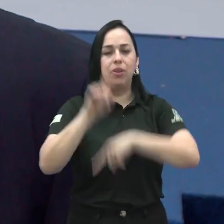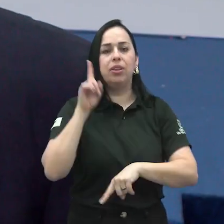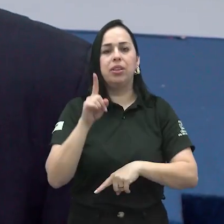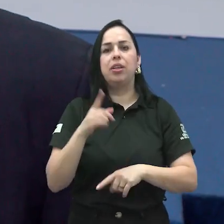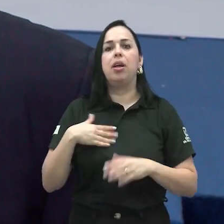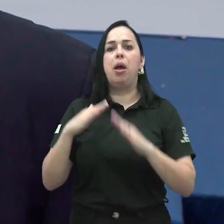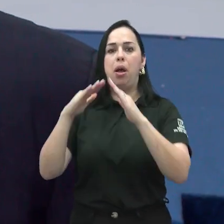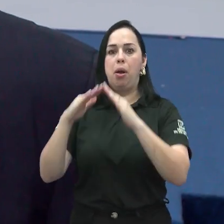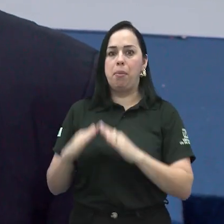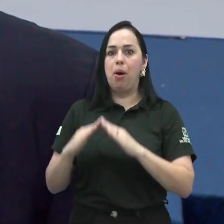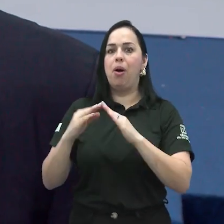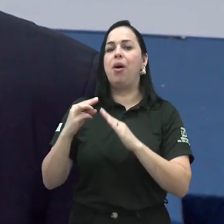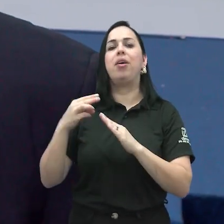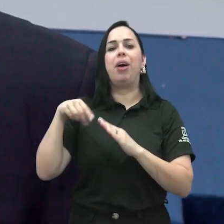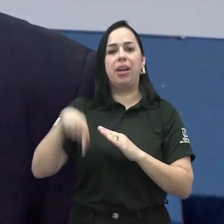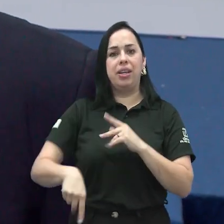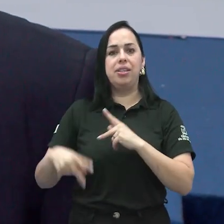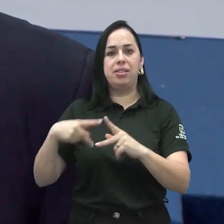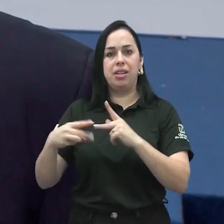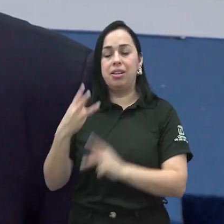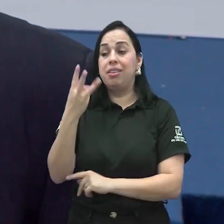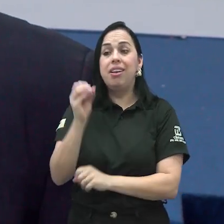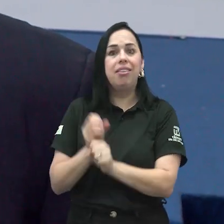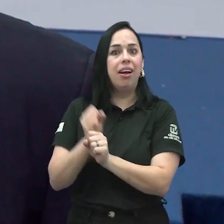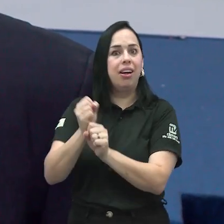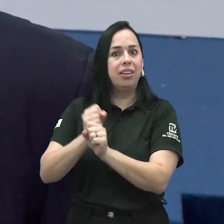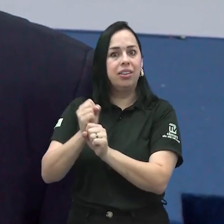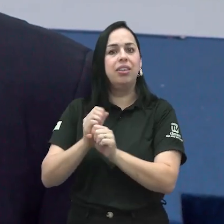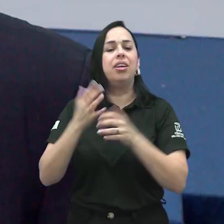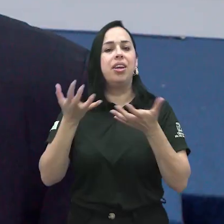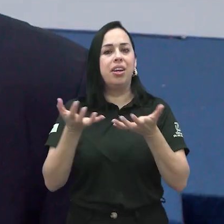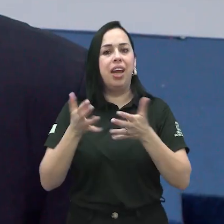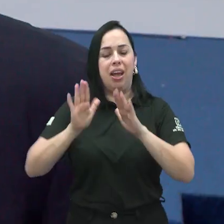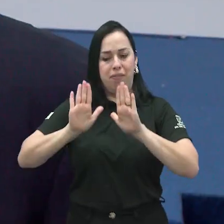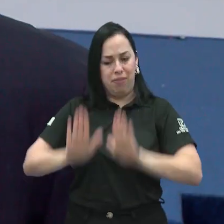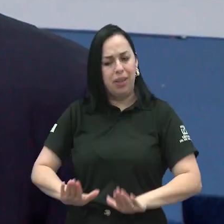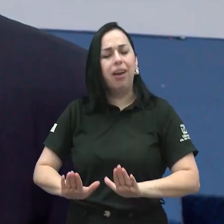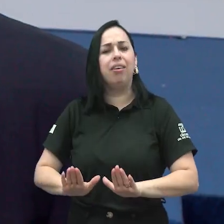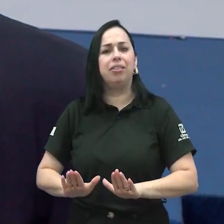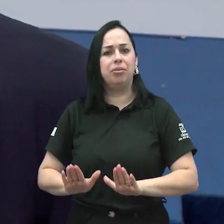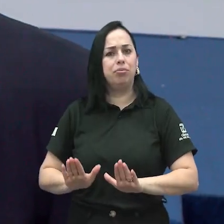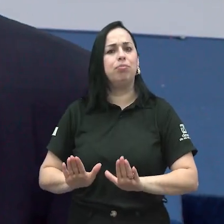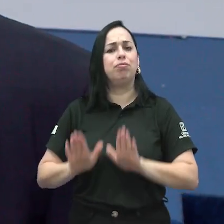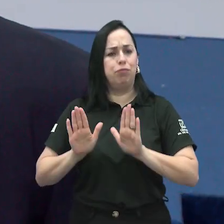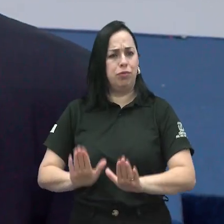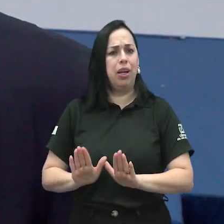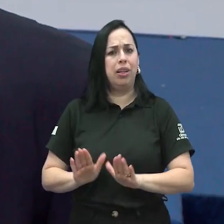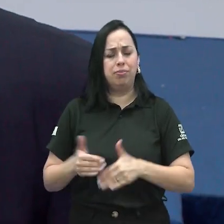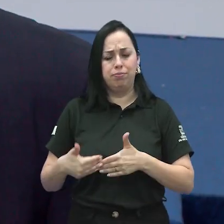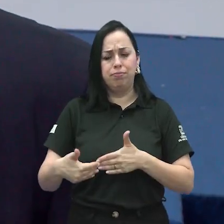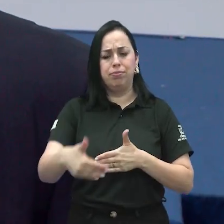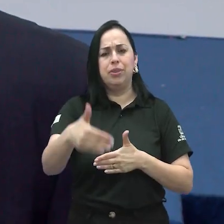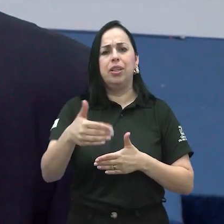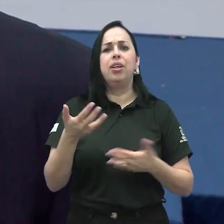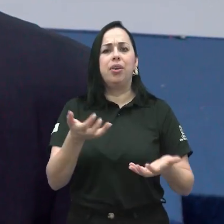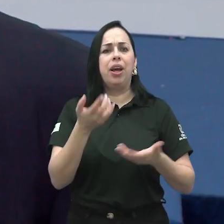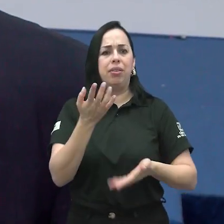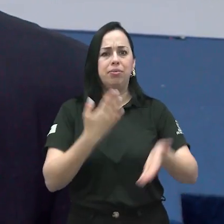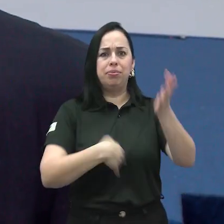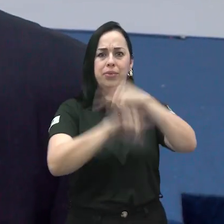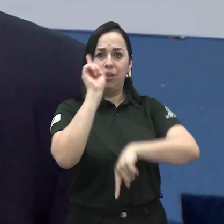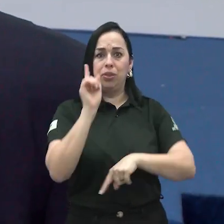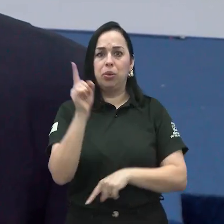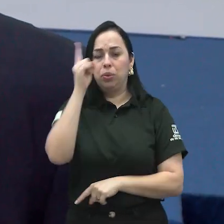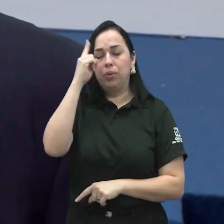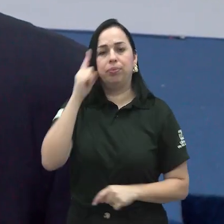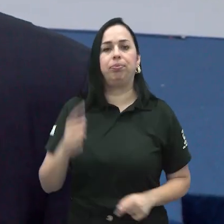moro em São José dos Campos, faz 30 anos, tenho minhas raízes aqui, então eu pretendo ficar mais uns bons anos e, se Deus quiser,